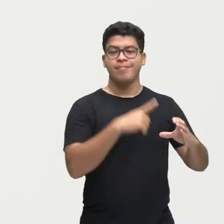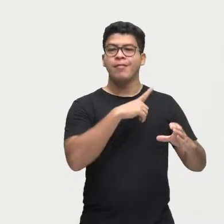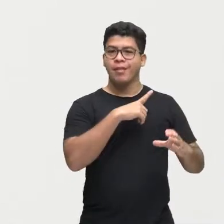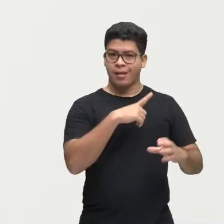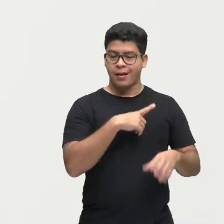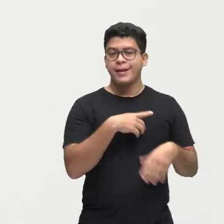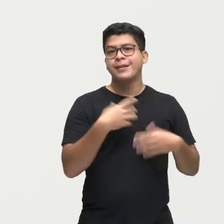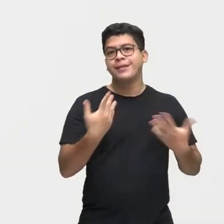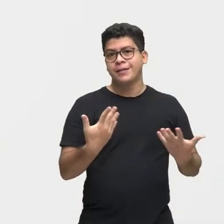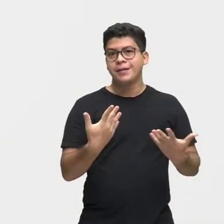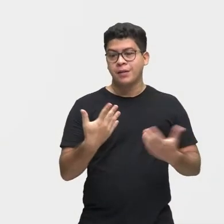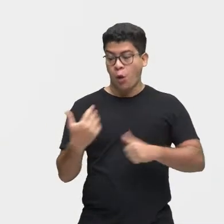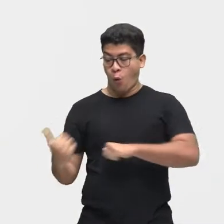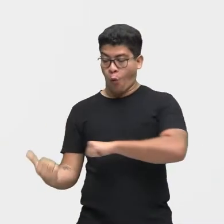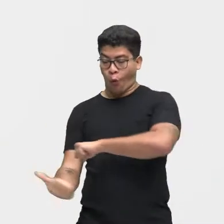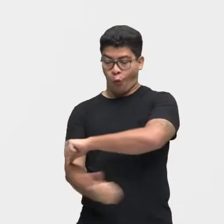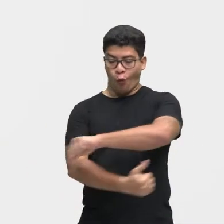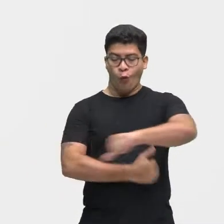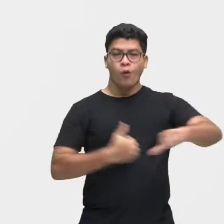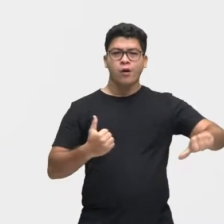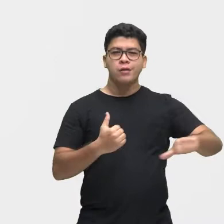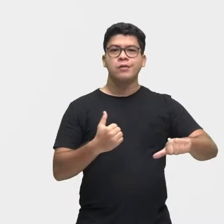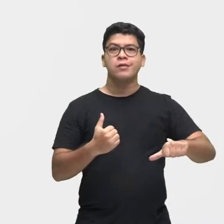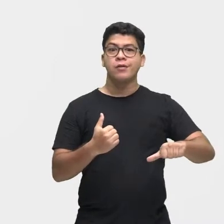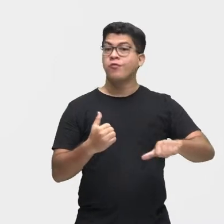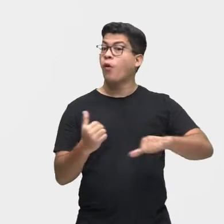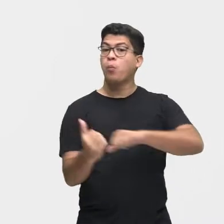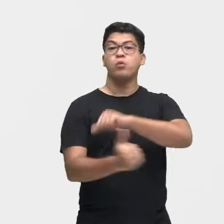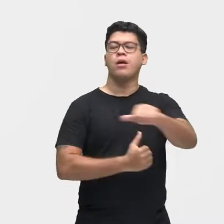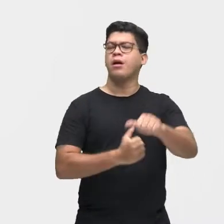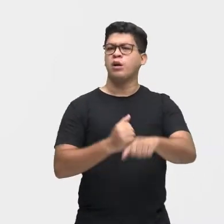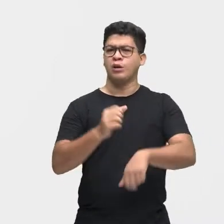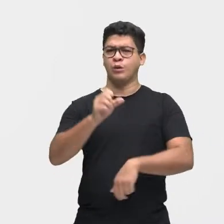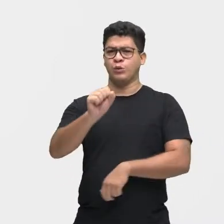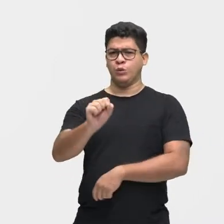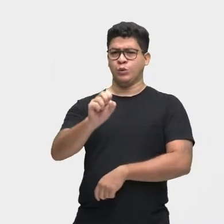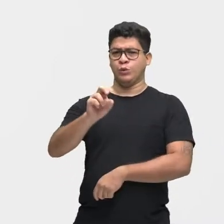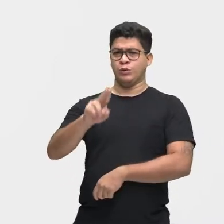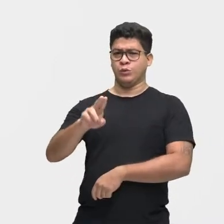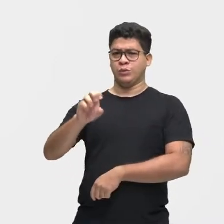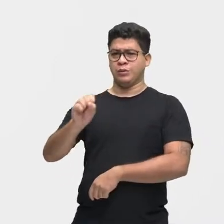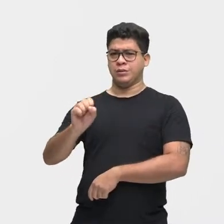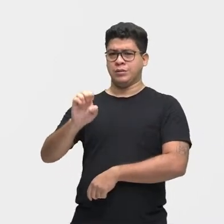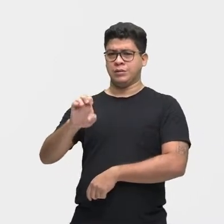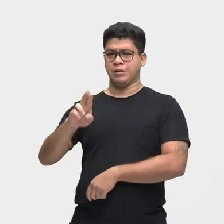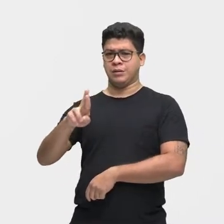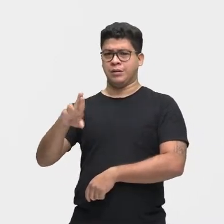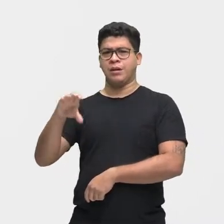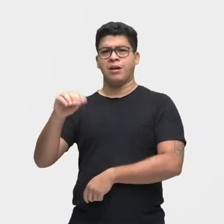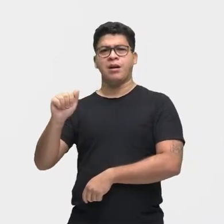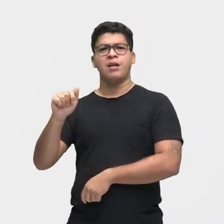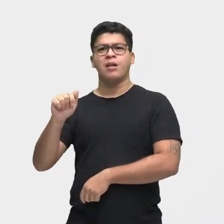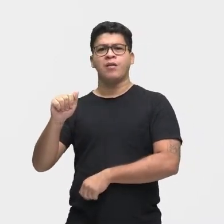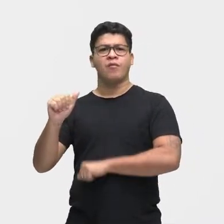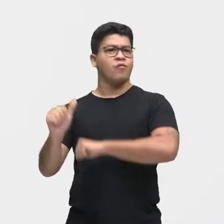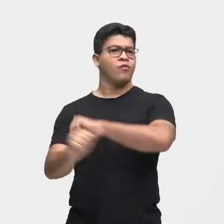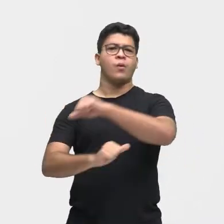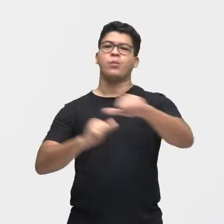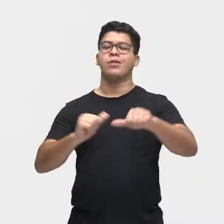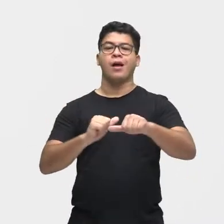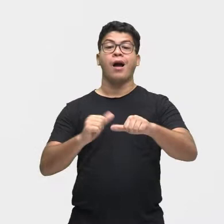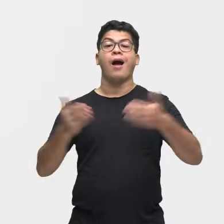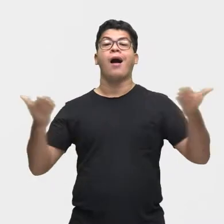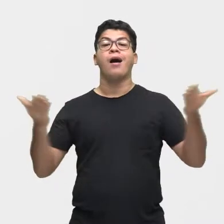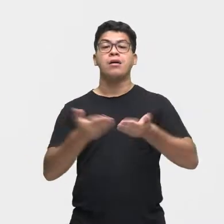ser suzeranos e vão agora se tornar soberanos. Olha só que legal, o